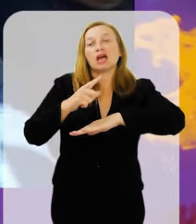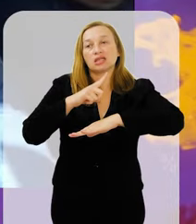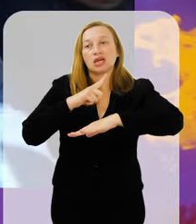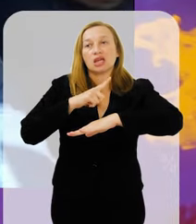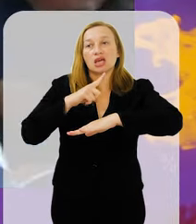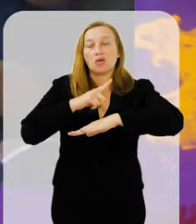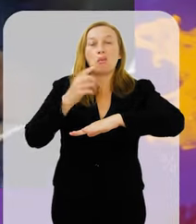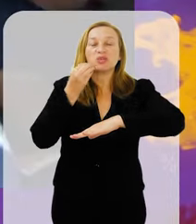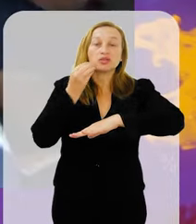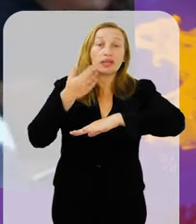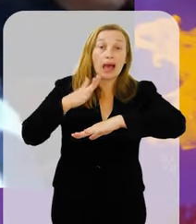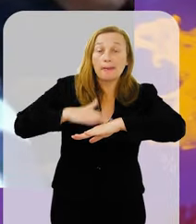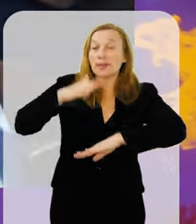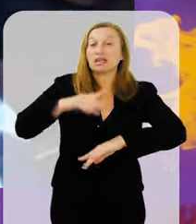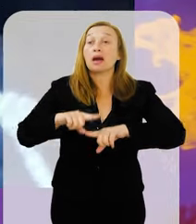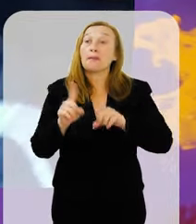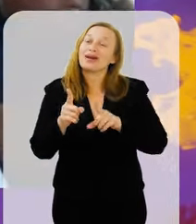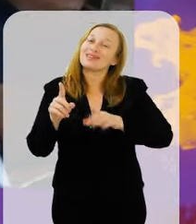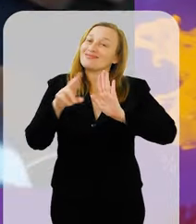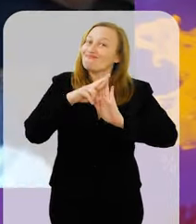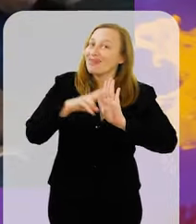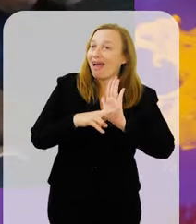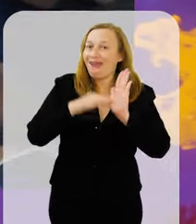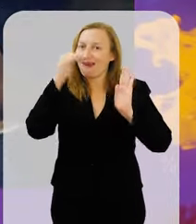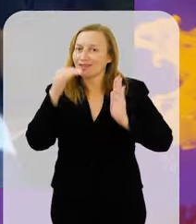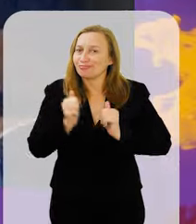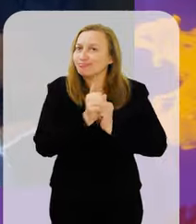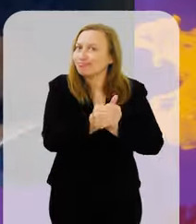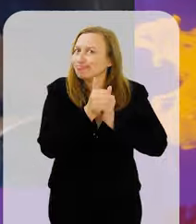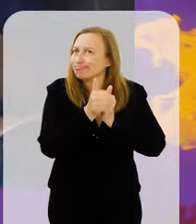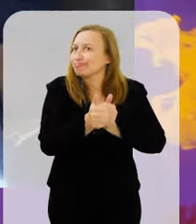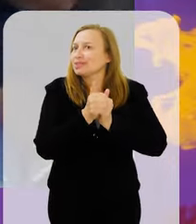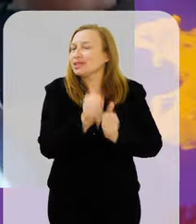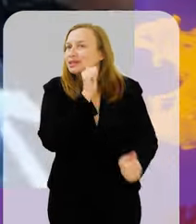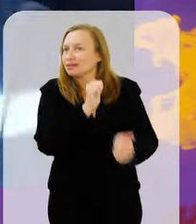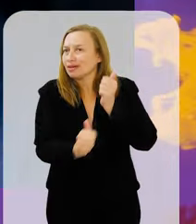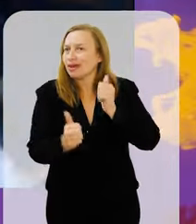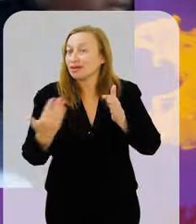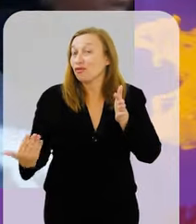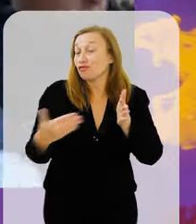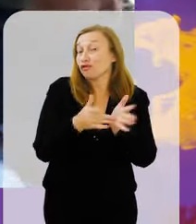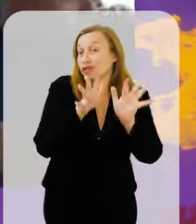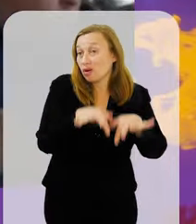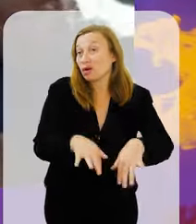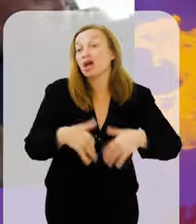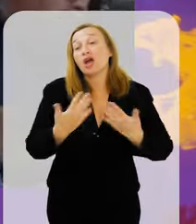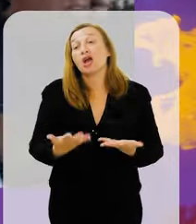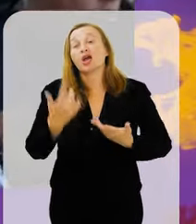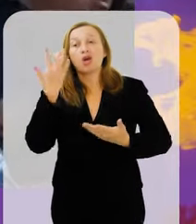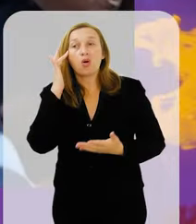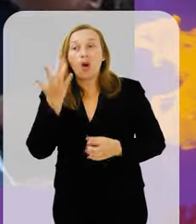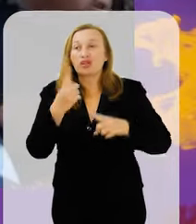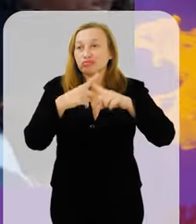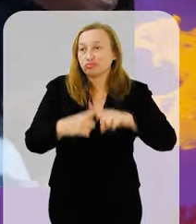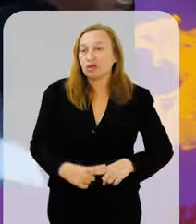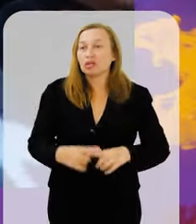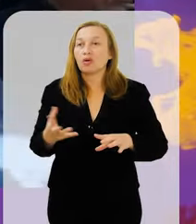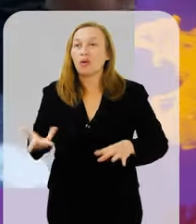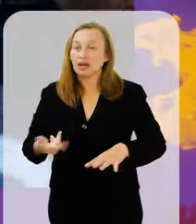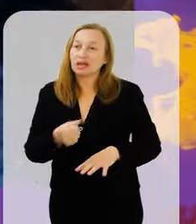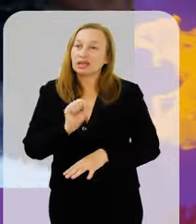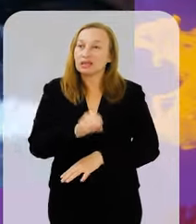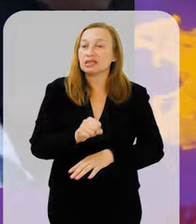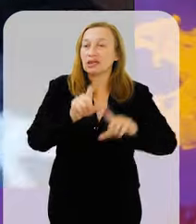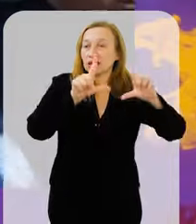você teria uma chance maior, mas é uma regra, vamos seguir, vamos jogar e vamos até o final. Eu acho um campeonato de